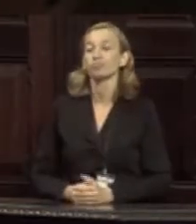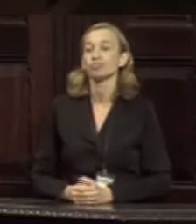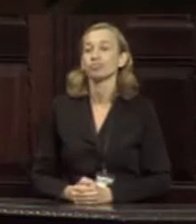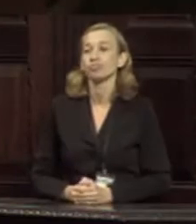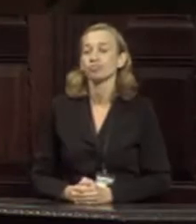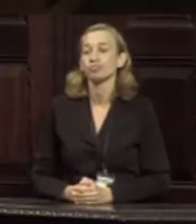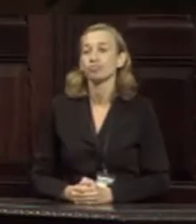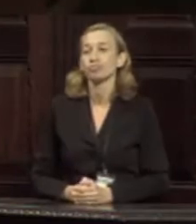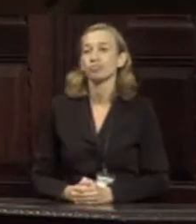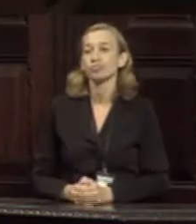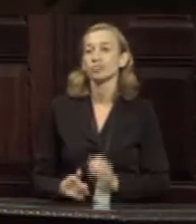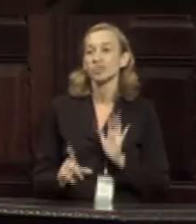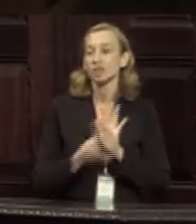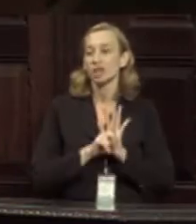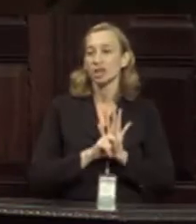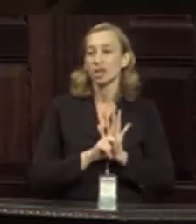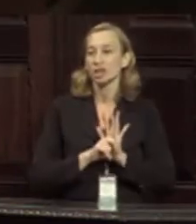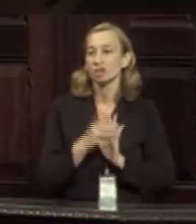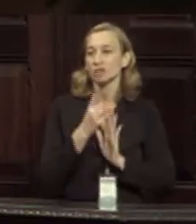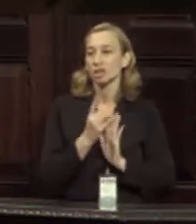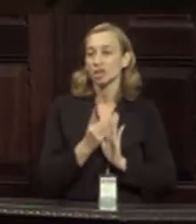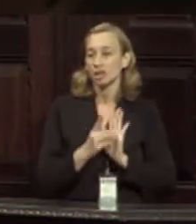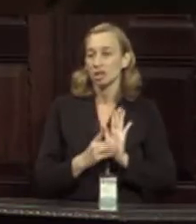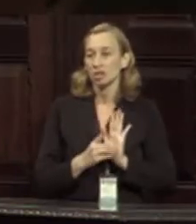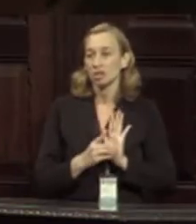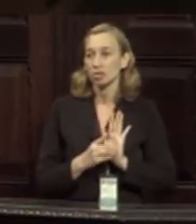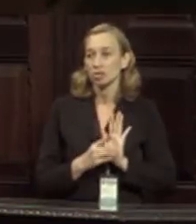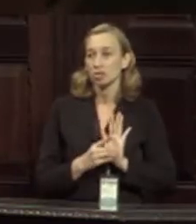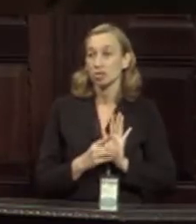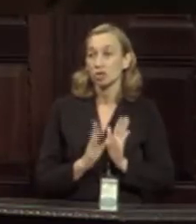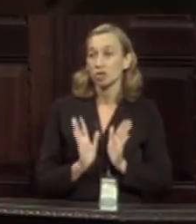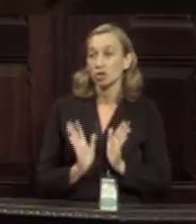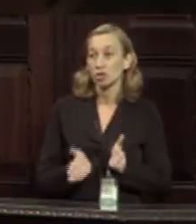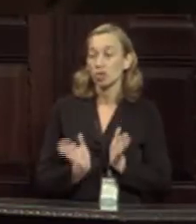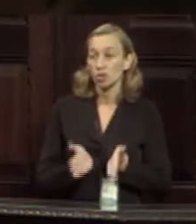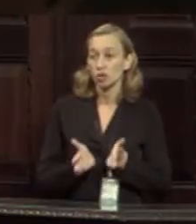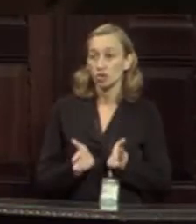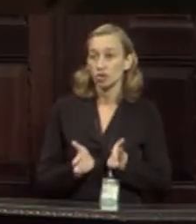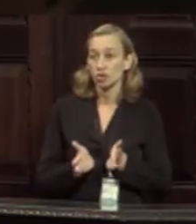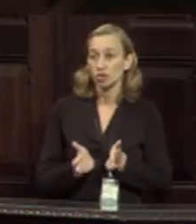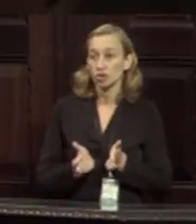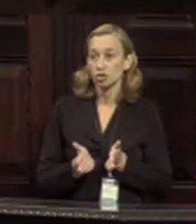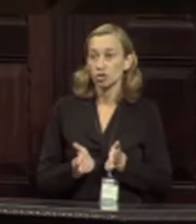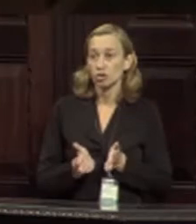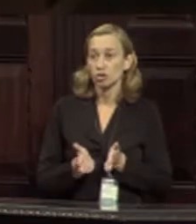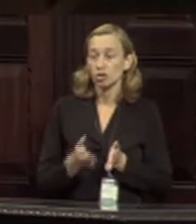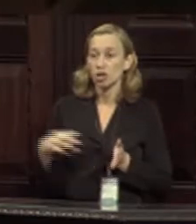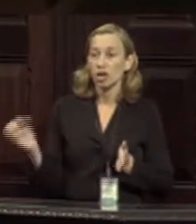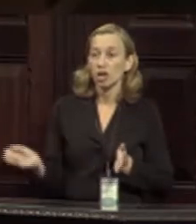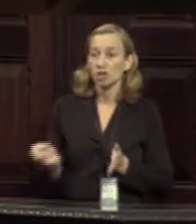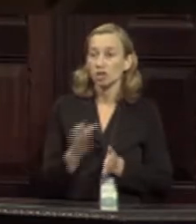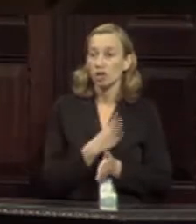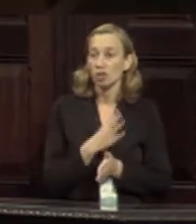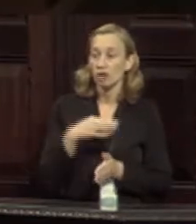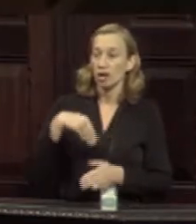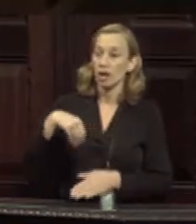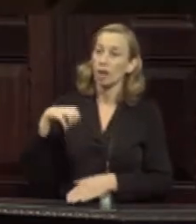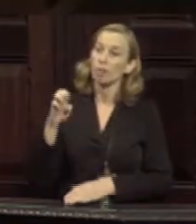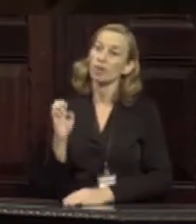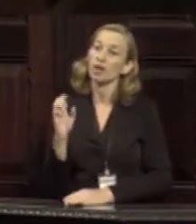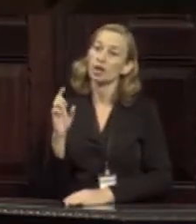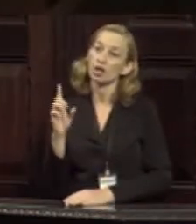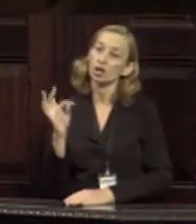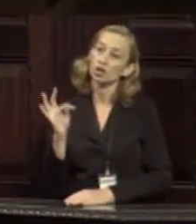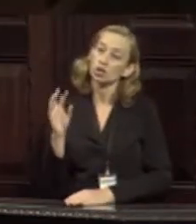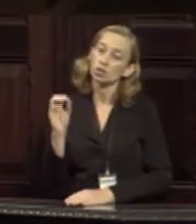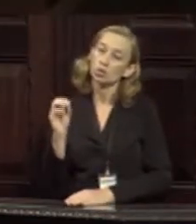na lei, no decreto do Temer, que hoje está em vigor, da nova metodologia de cálculo de royalties de